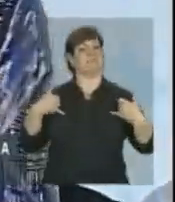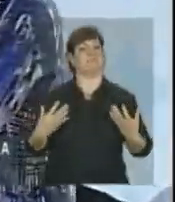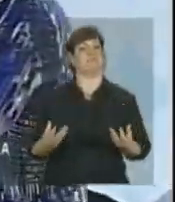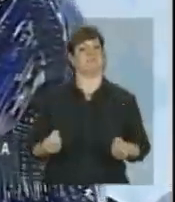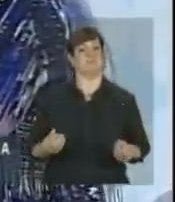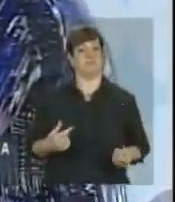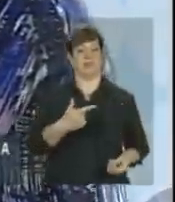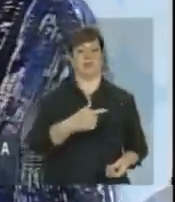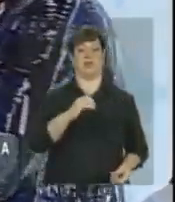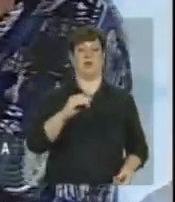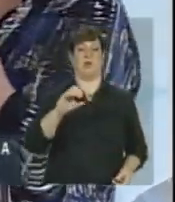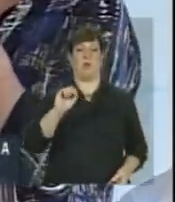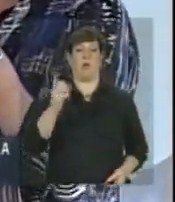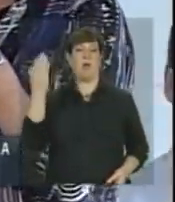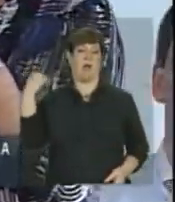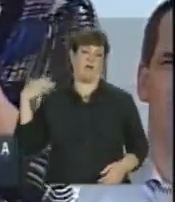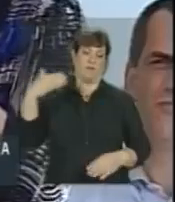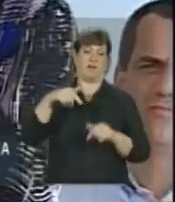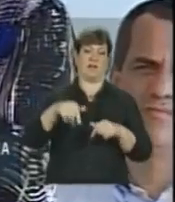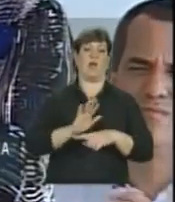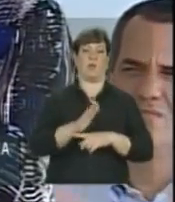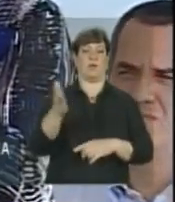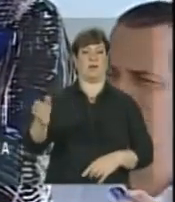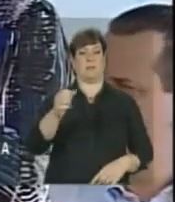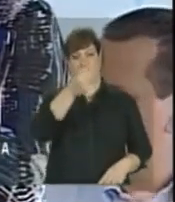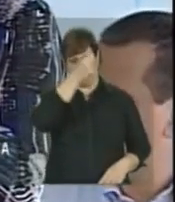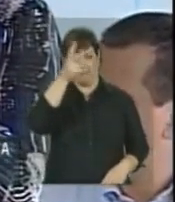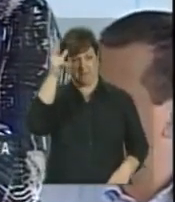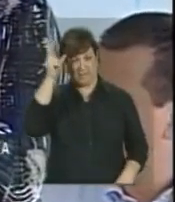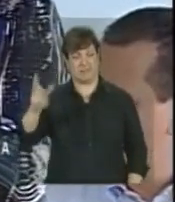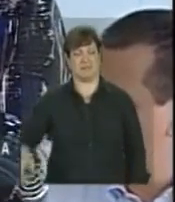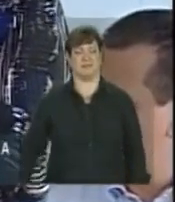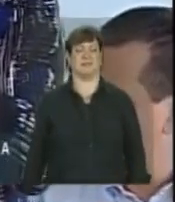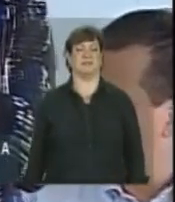2008, ter vindo aqui e apoiado Eduardo Paes.